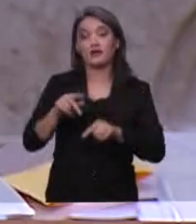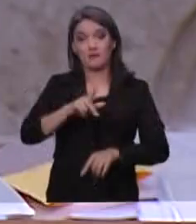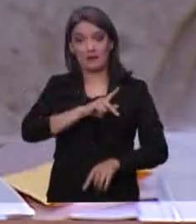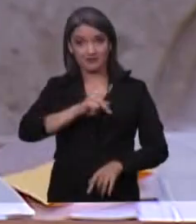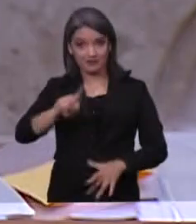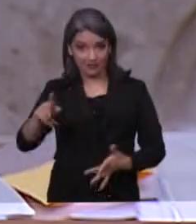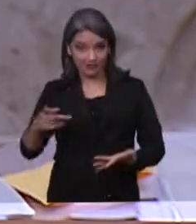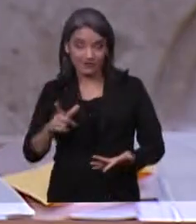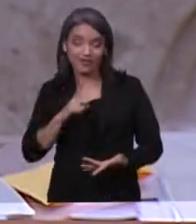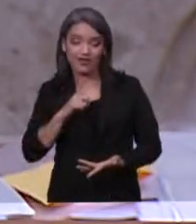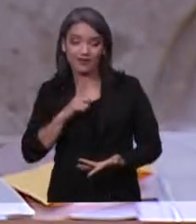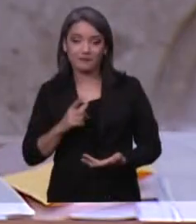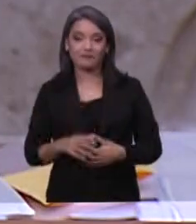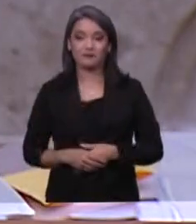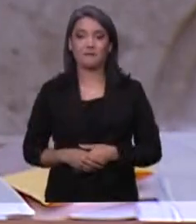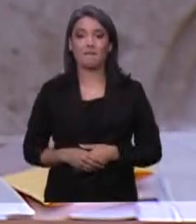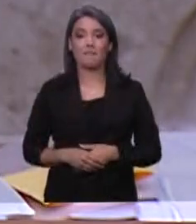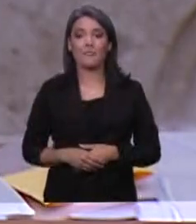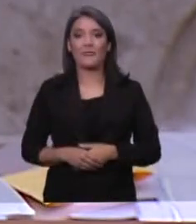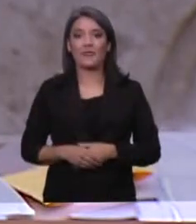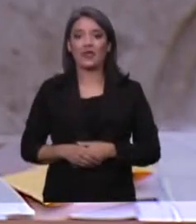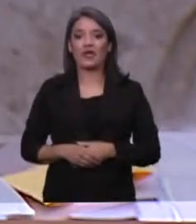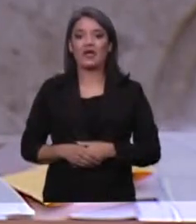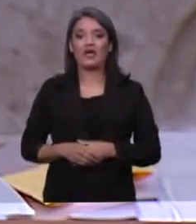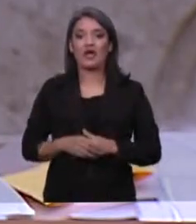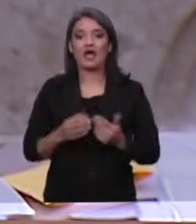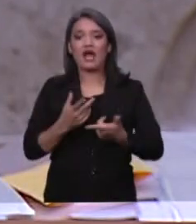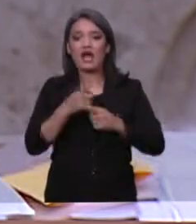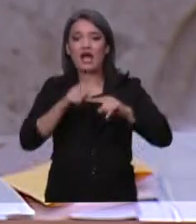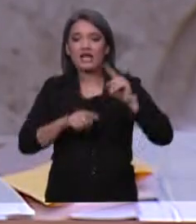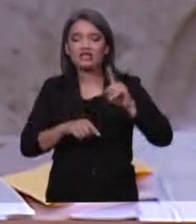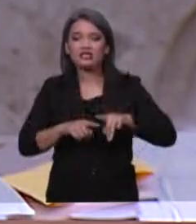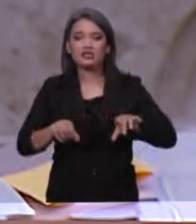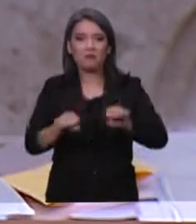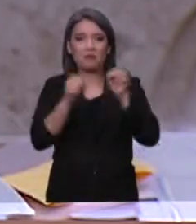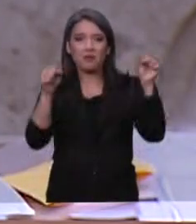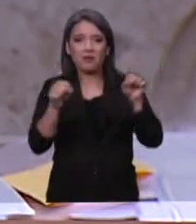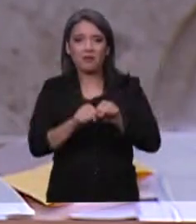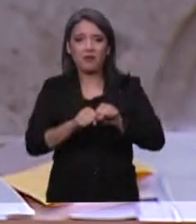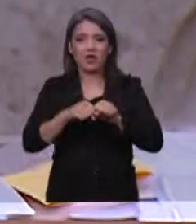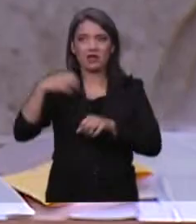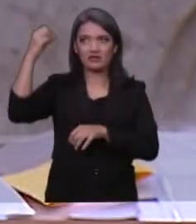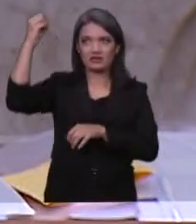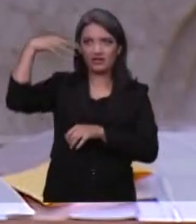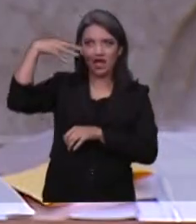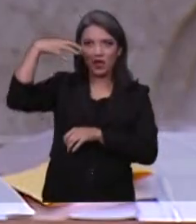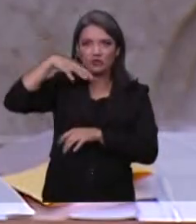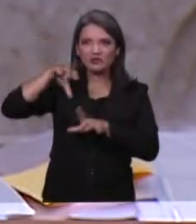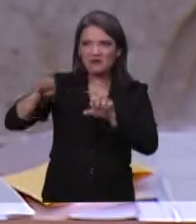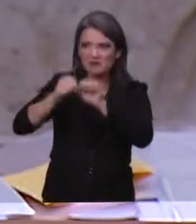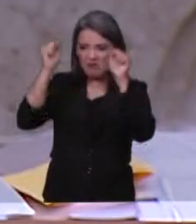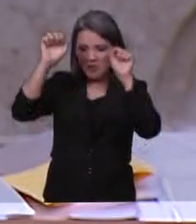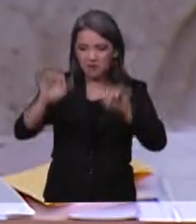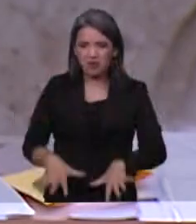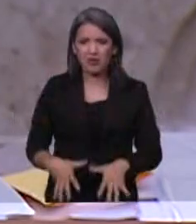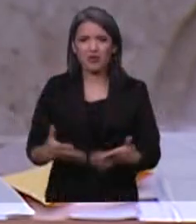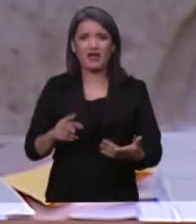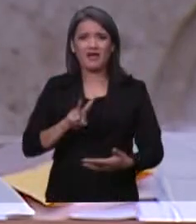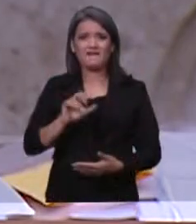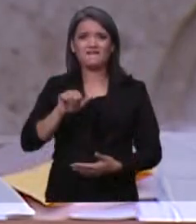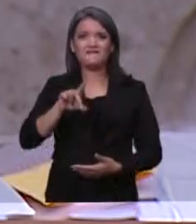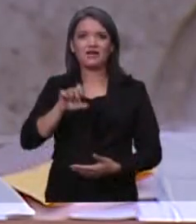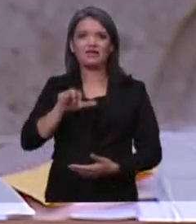exemplo, equipamentos destruídos, lustres pelo chão, vandalismo